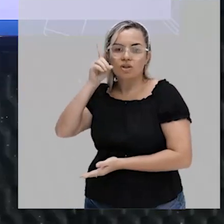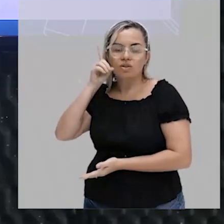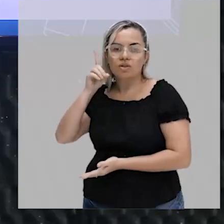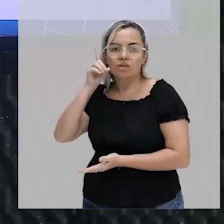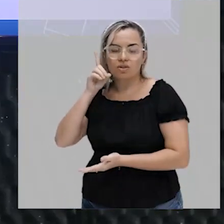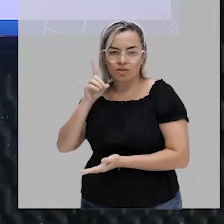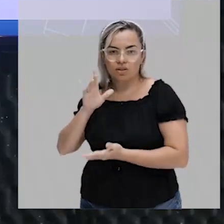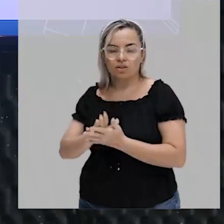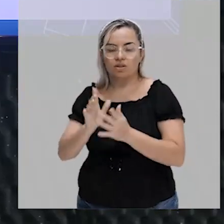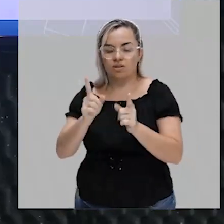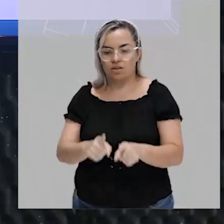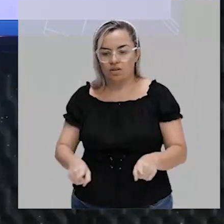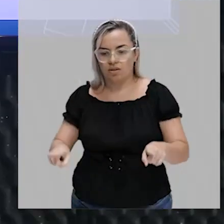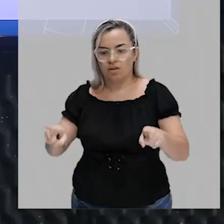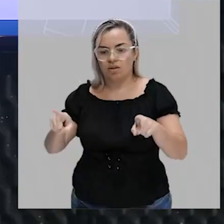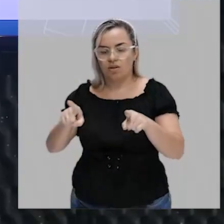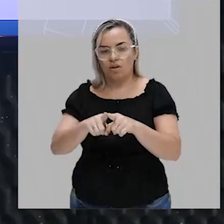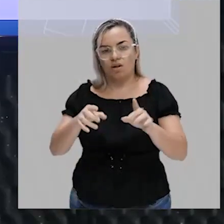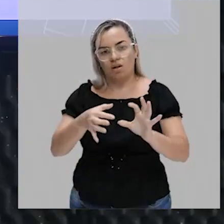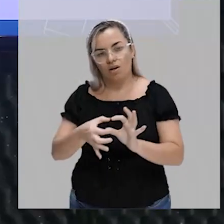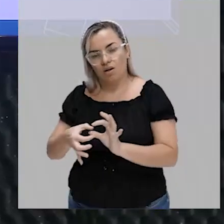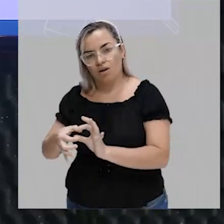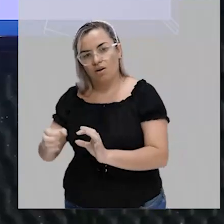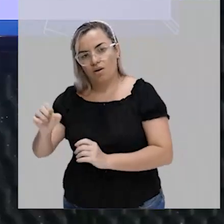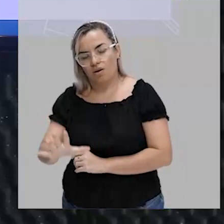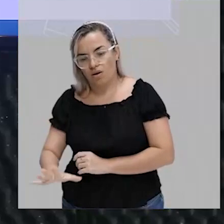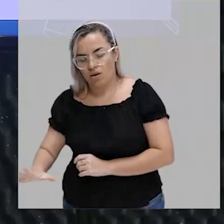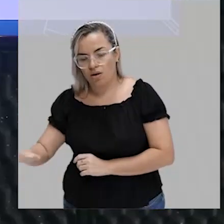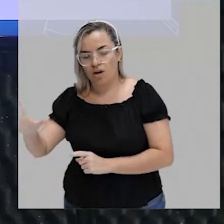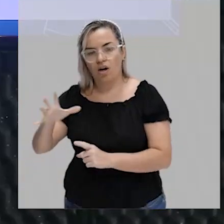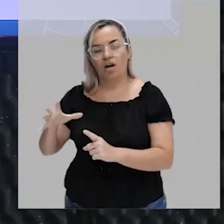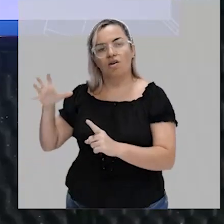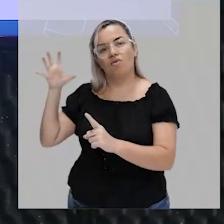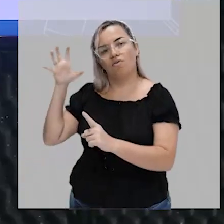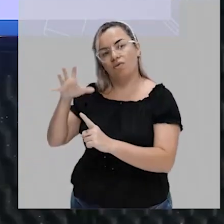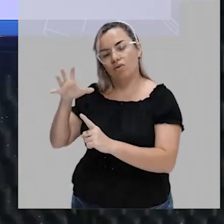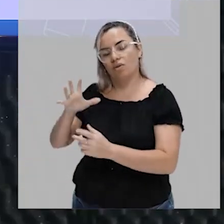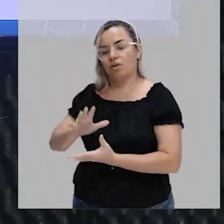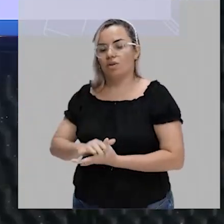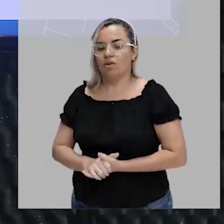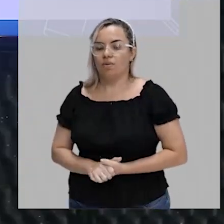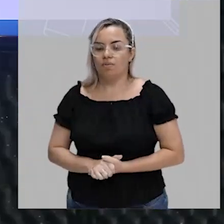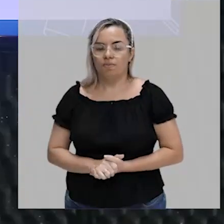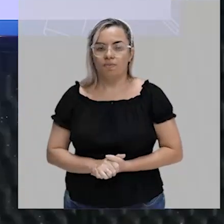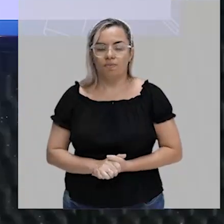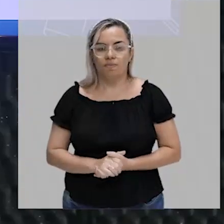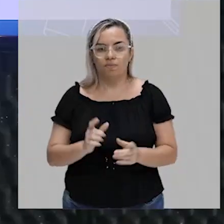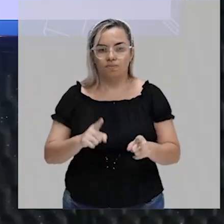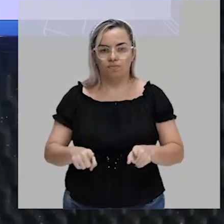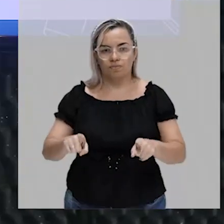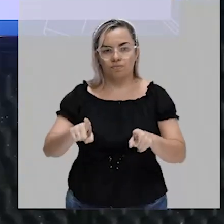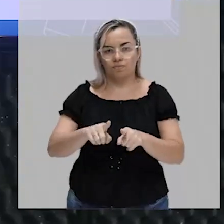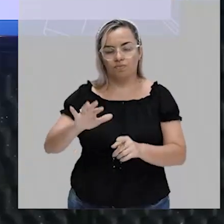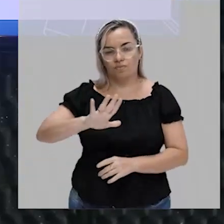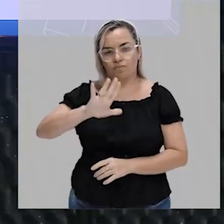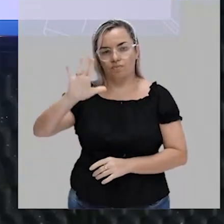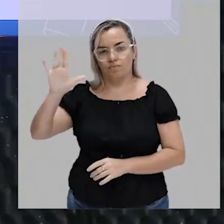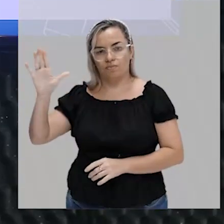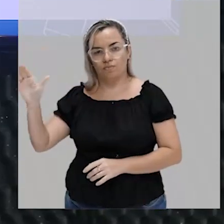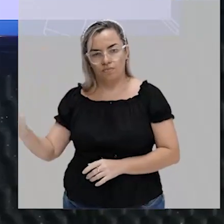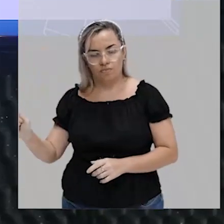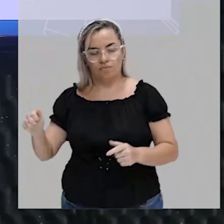agora a União Europeia, sendo uma grande influência, principalmente na Europa. Tu tem na Ásia o Japão, um dos grandes